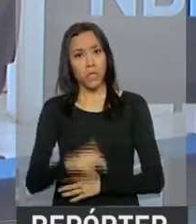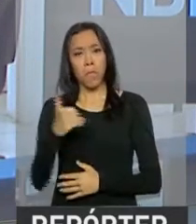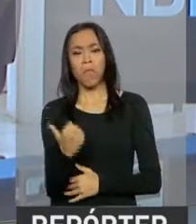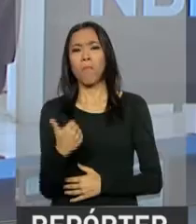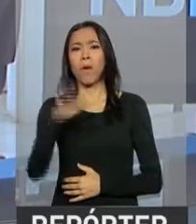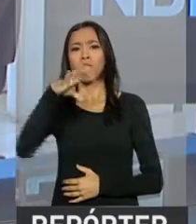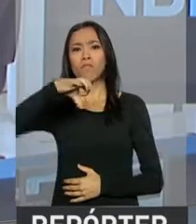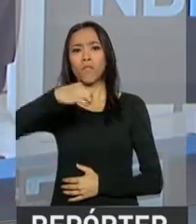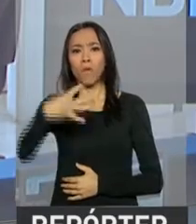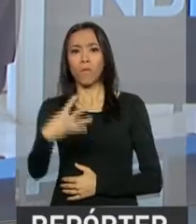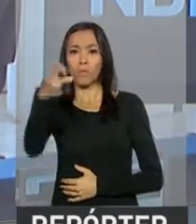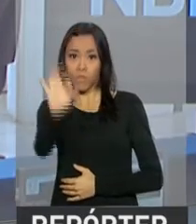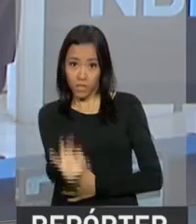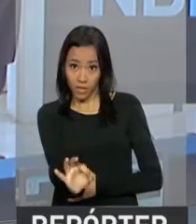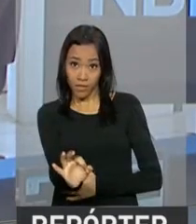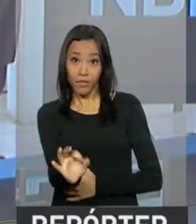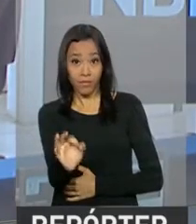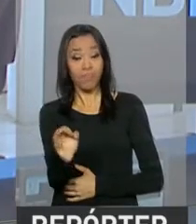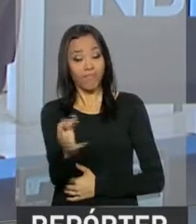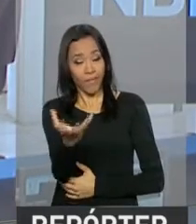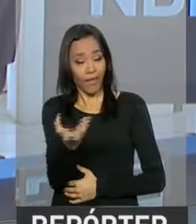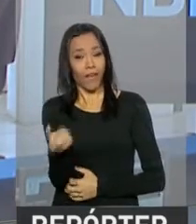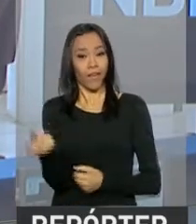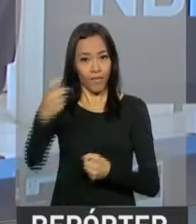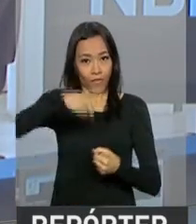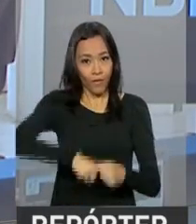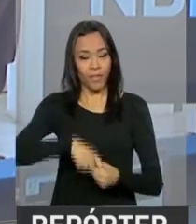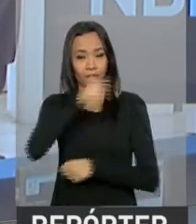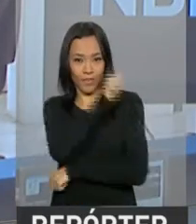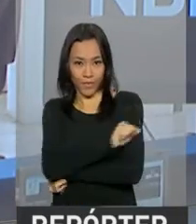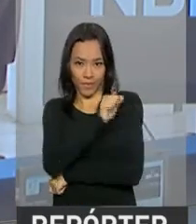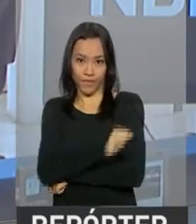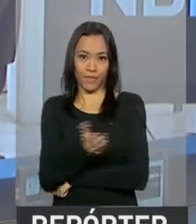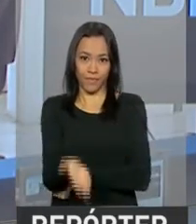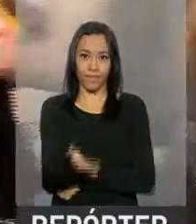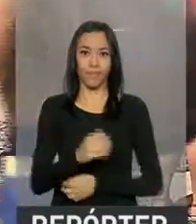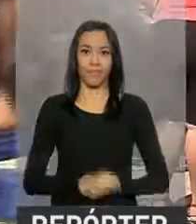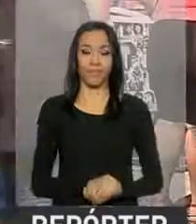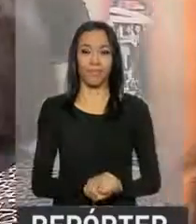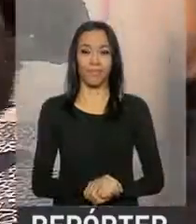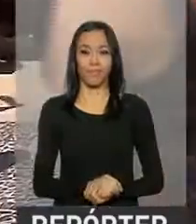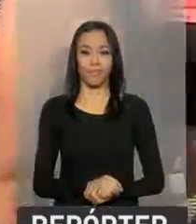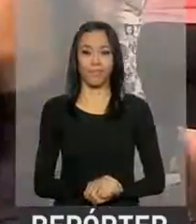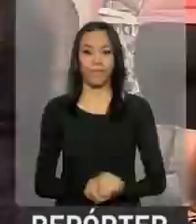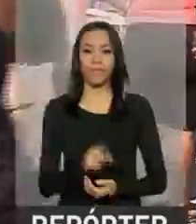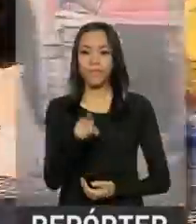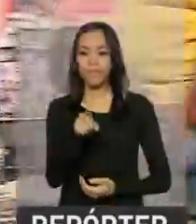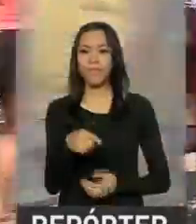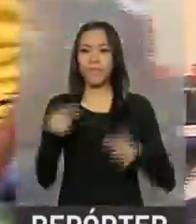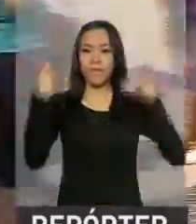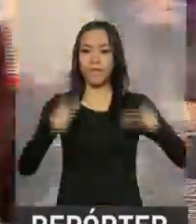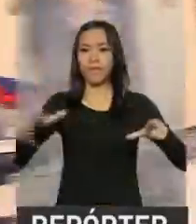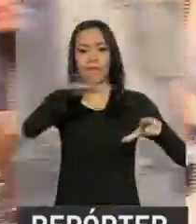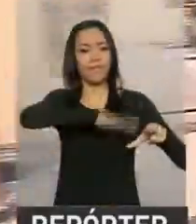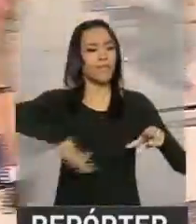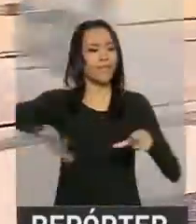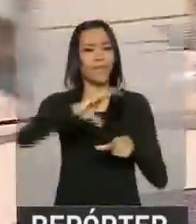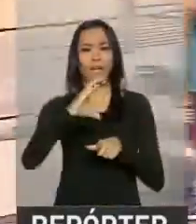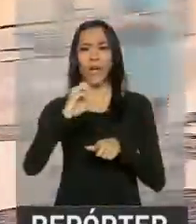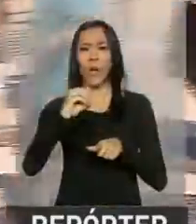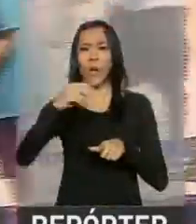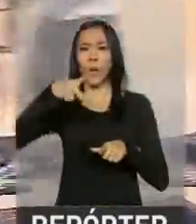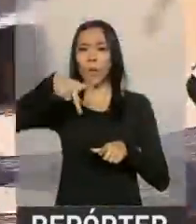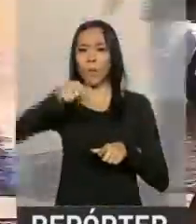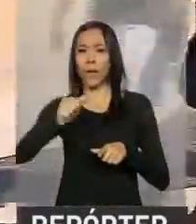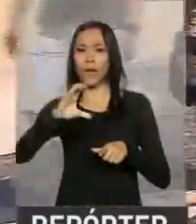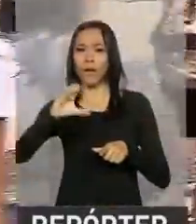94 por cento pretendem voltar ao rio de janeiro copacabana princesinha do mar a